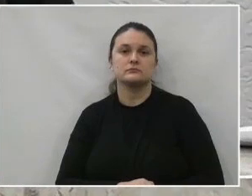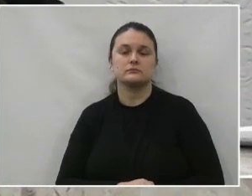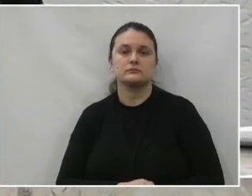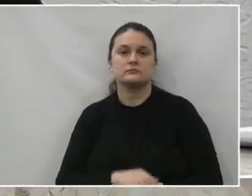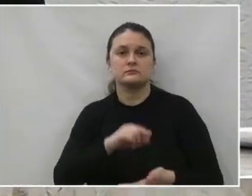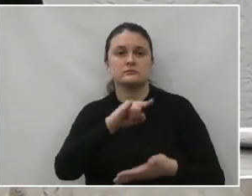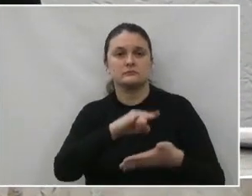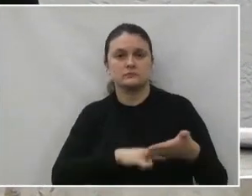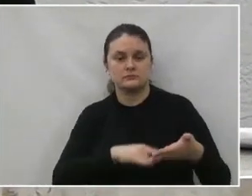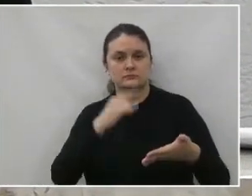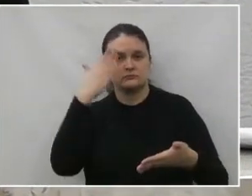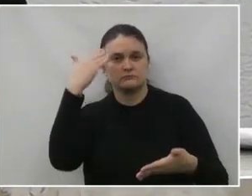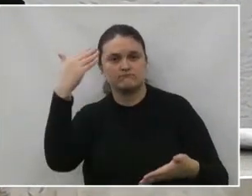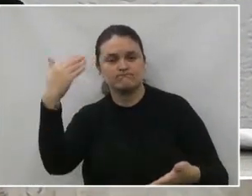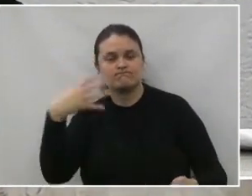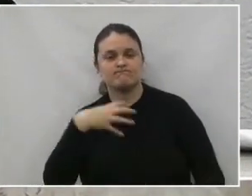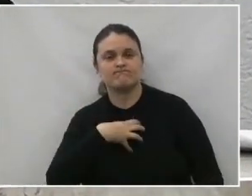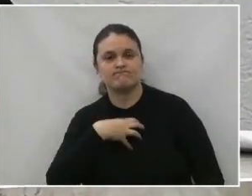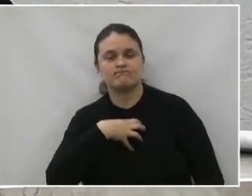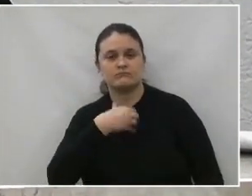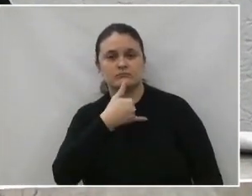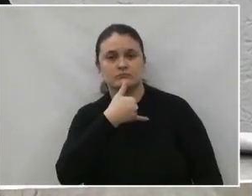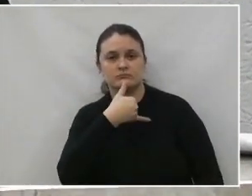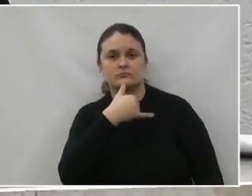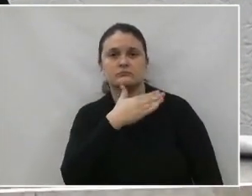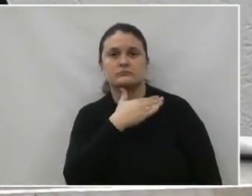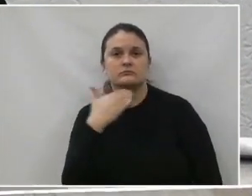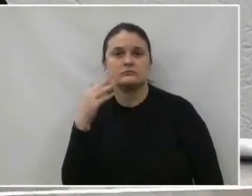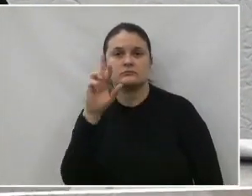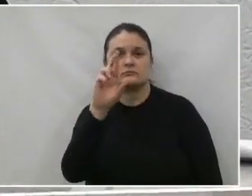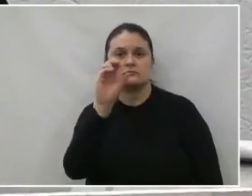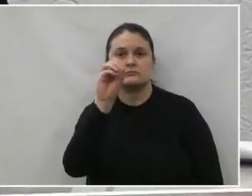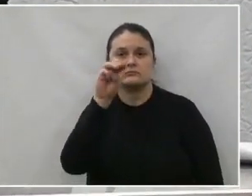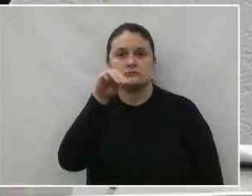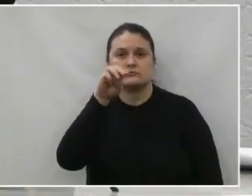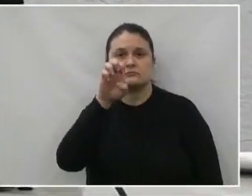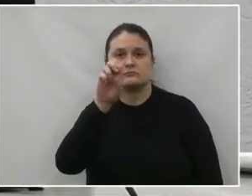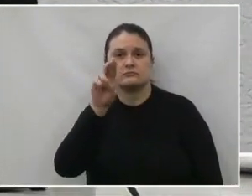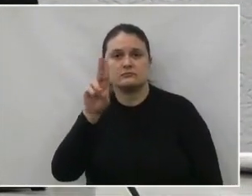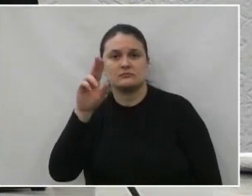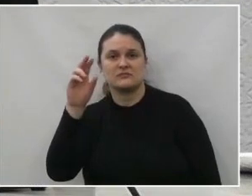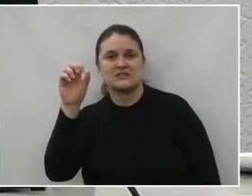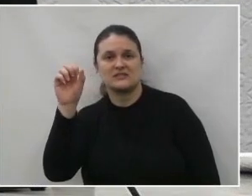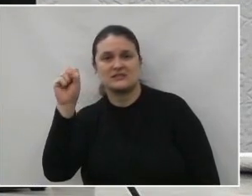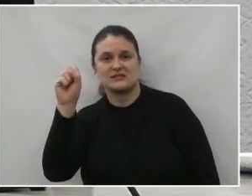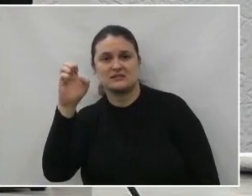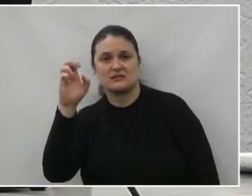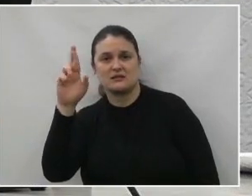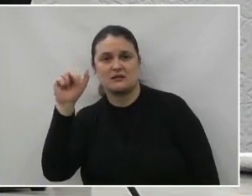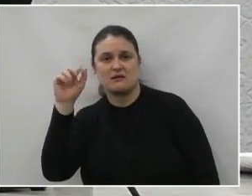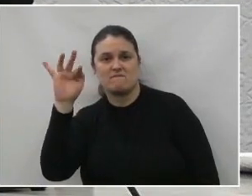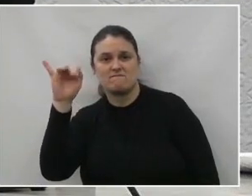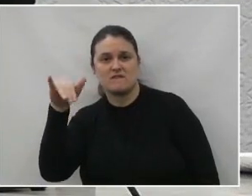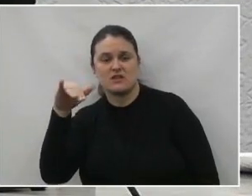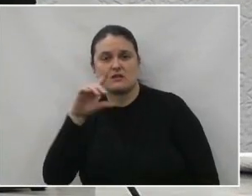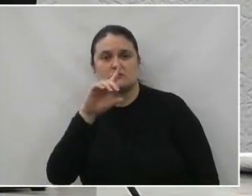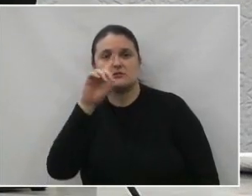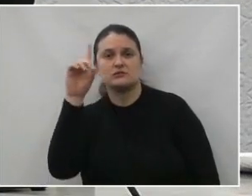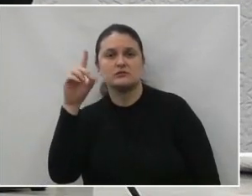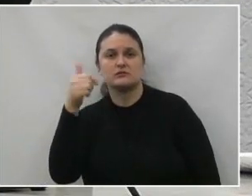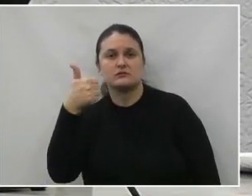Uma moção de profundo pesar pelo falecimento de Romeu Serafini, ocorrido no último dia 18 de julho